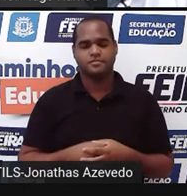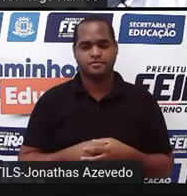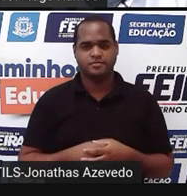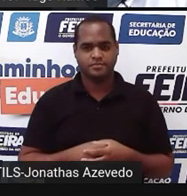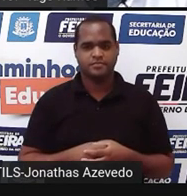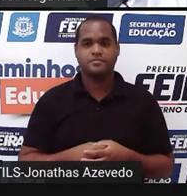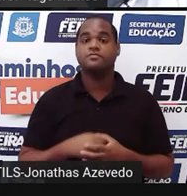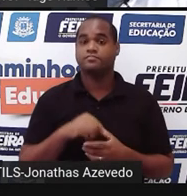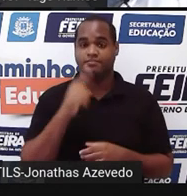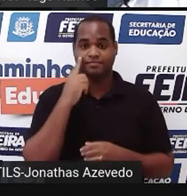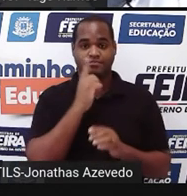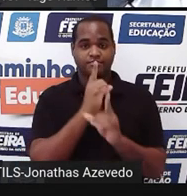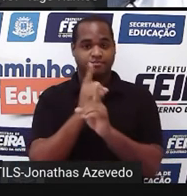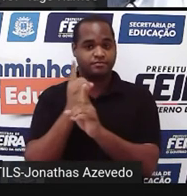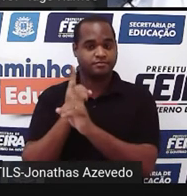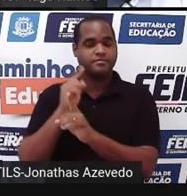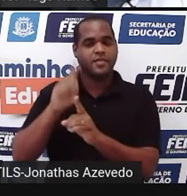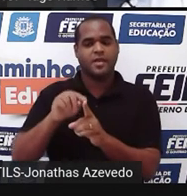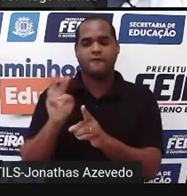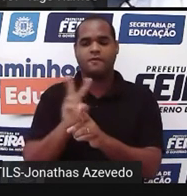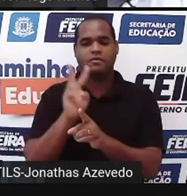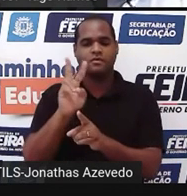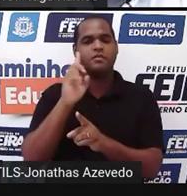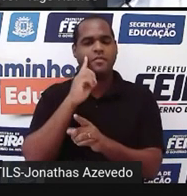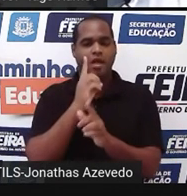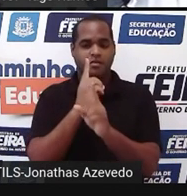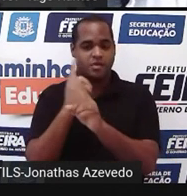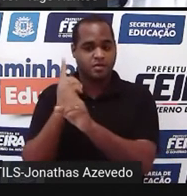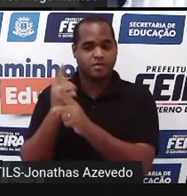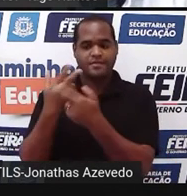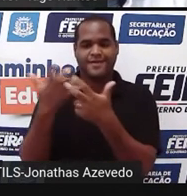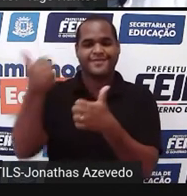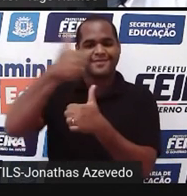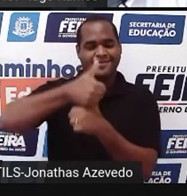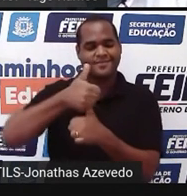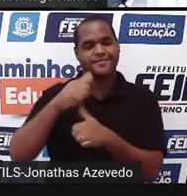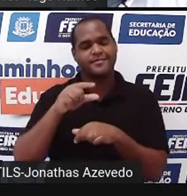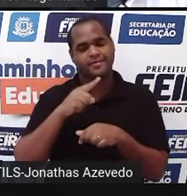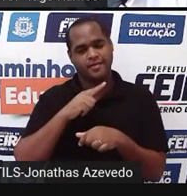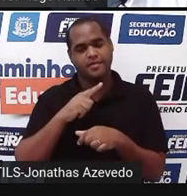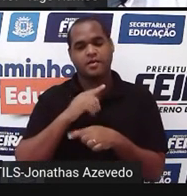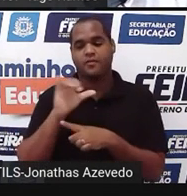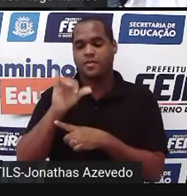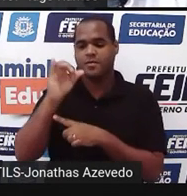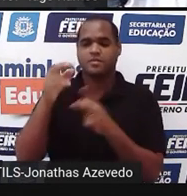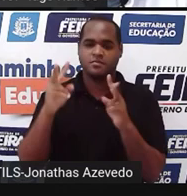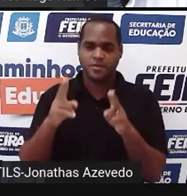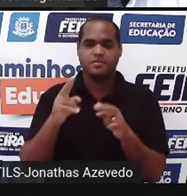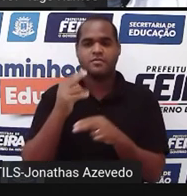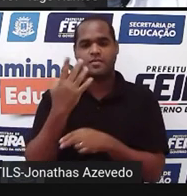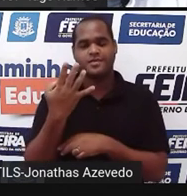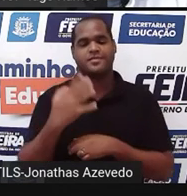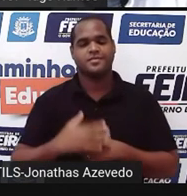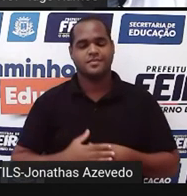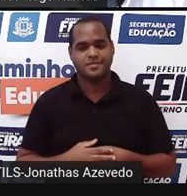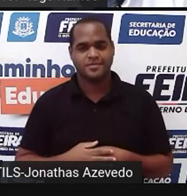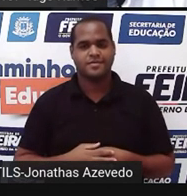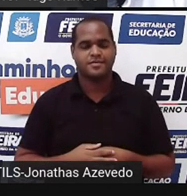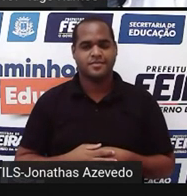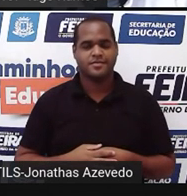veja que a gente achou o mesmo valor quando a gente usou a substituição ao Y vai ser igual a 4